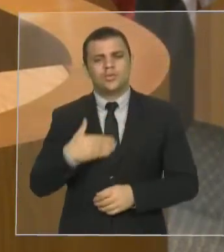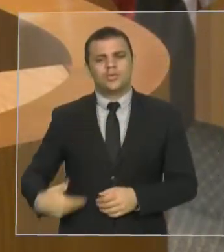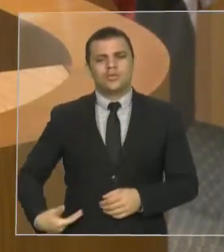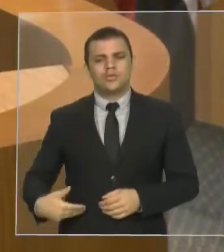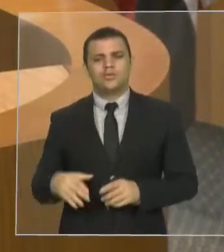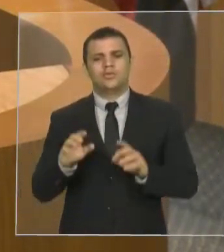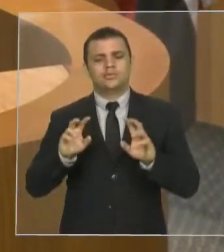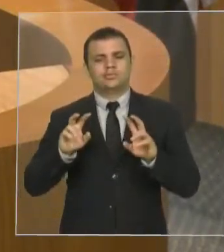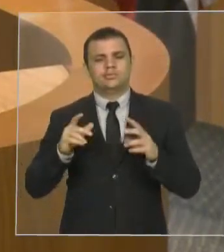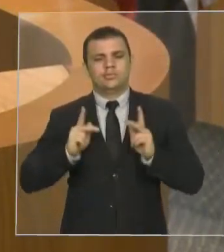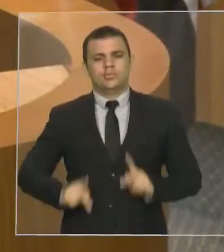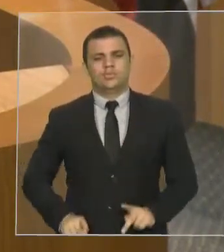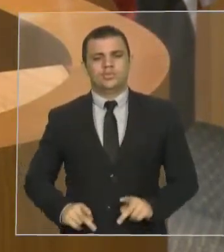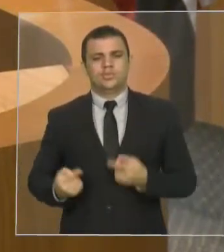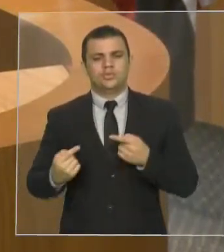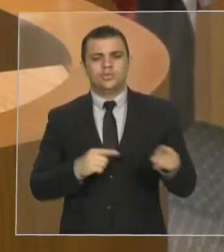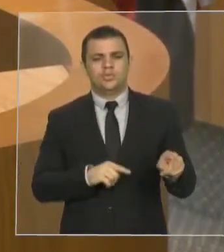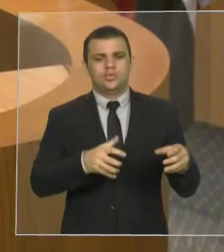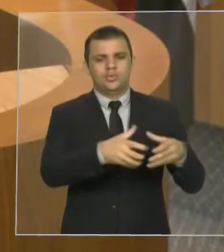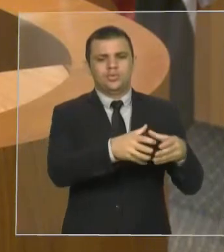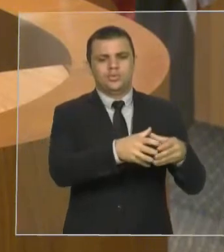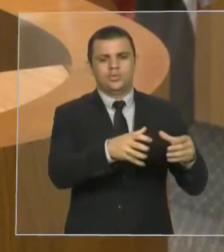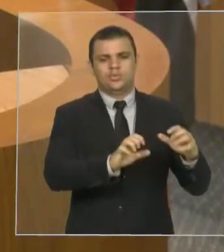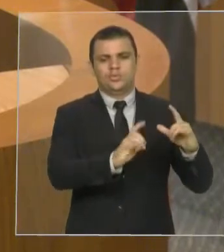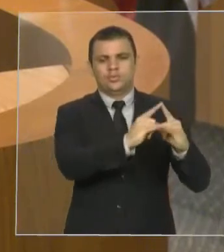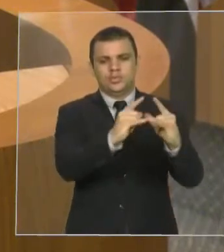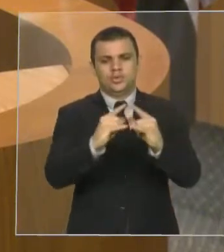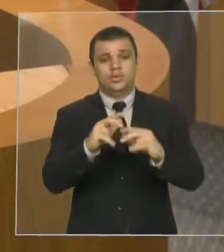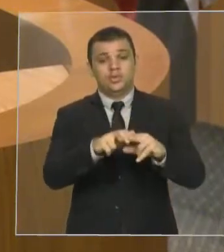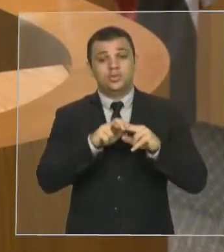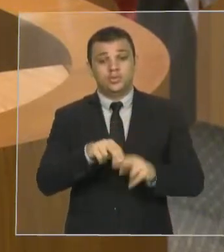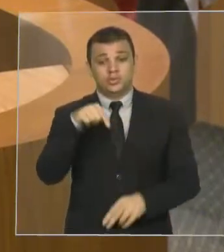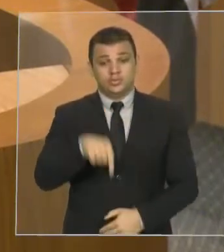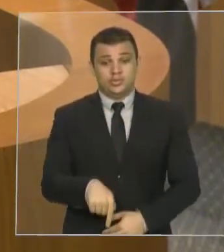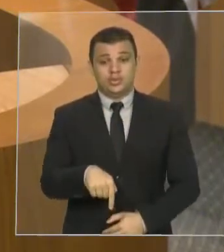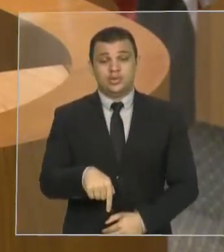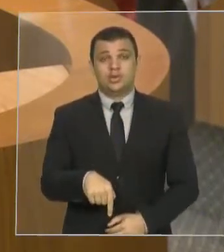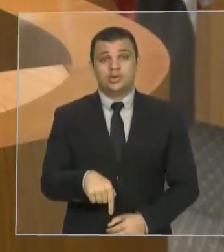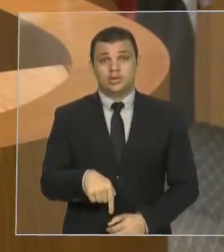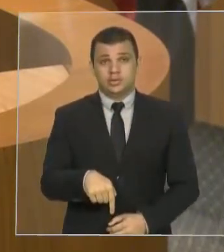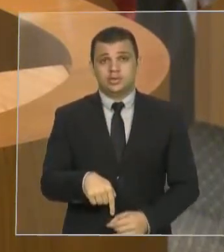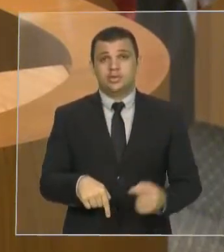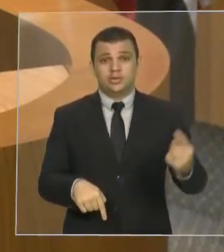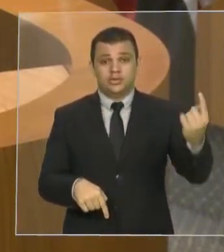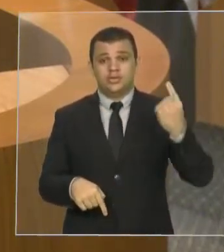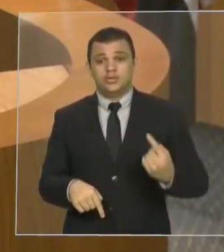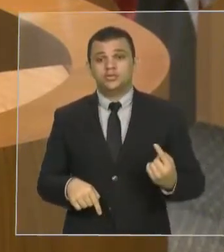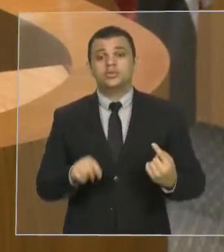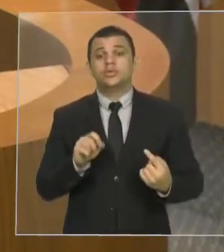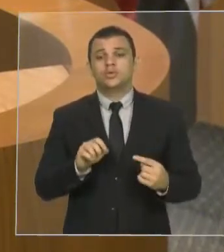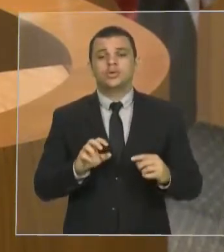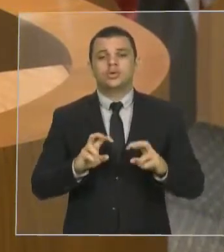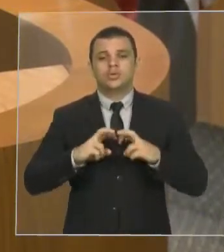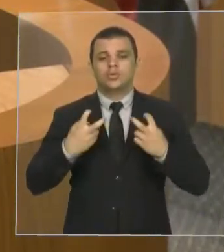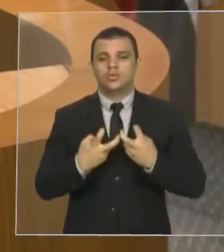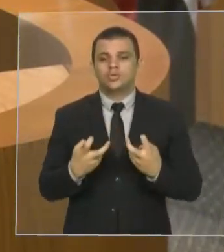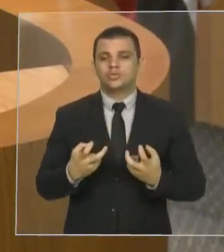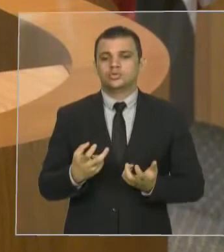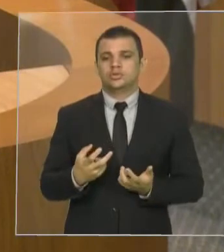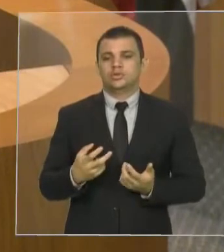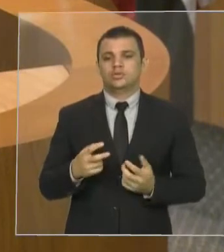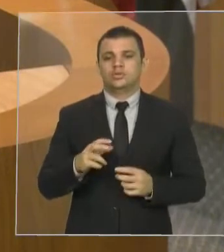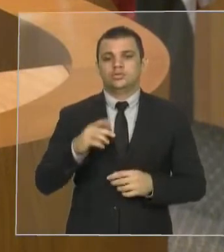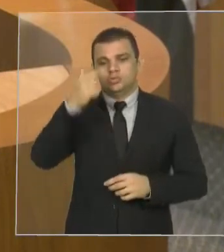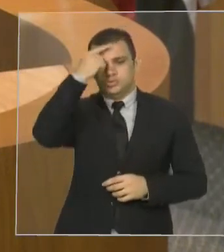isso que aqui nessa casa chegou um conselho universitário do Maranhão, que o governador não quis estudante, O governador queria nomear